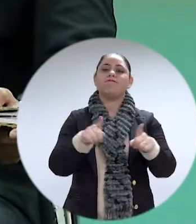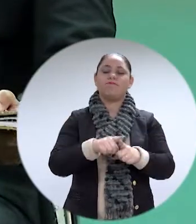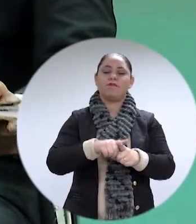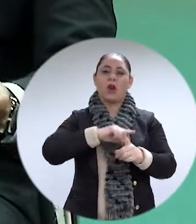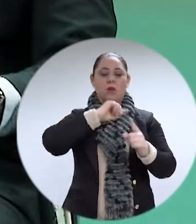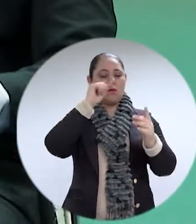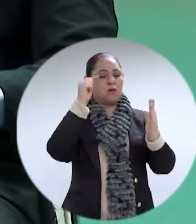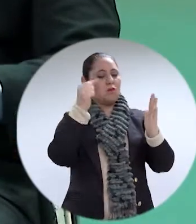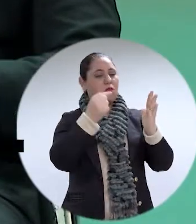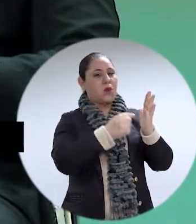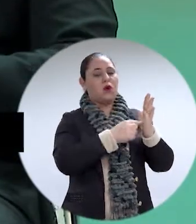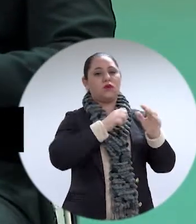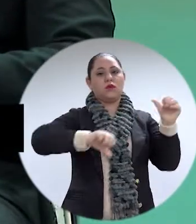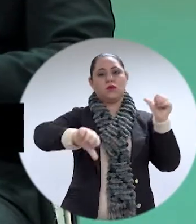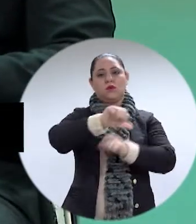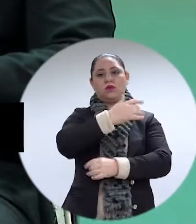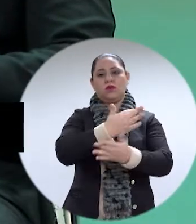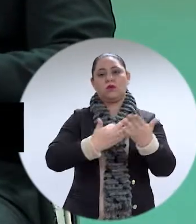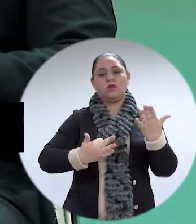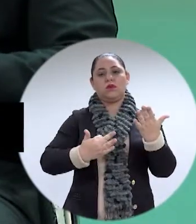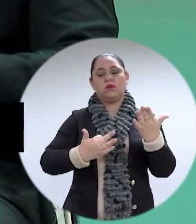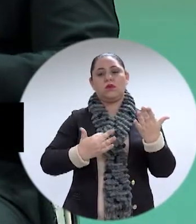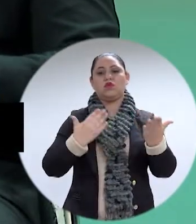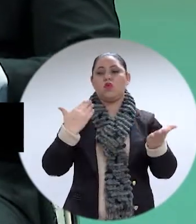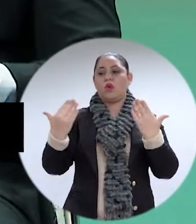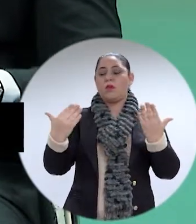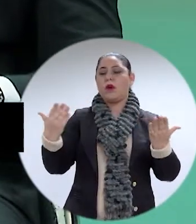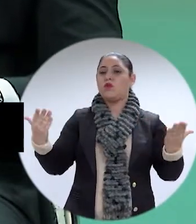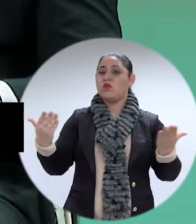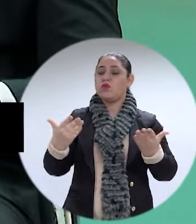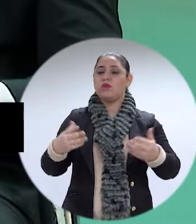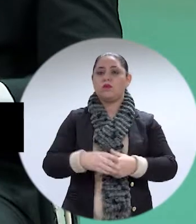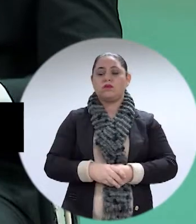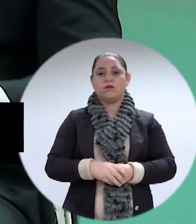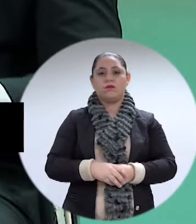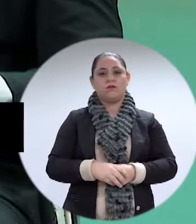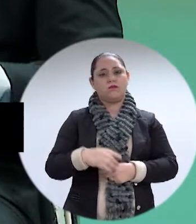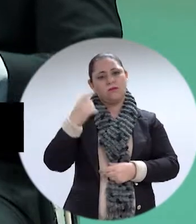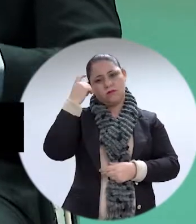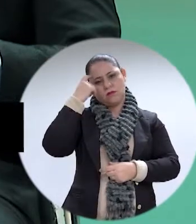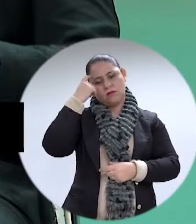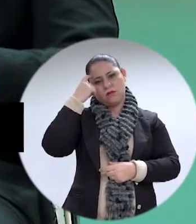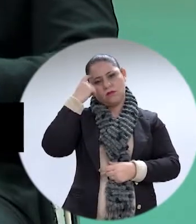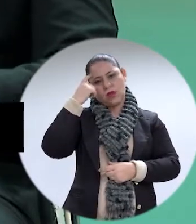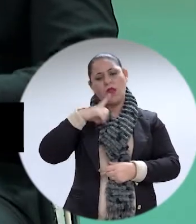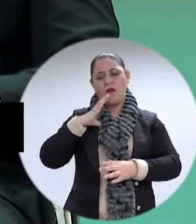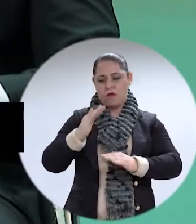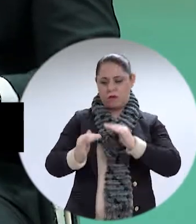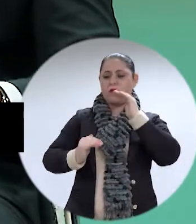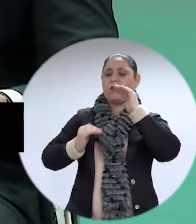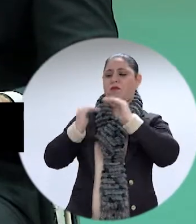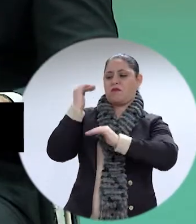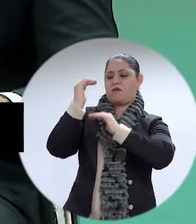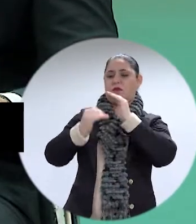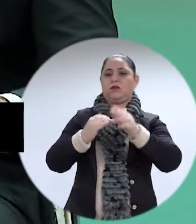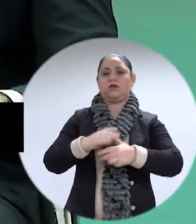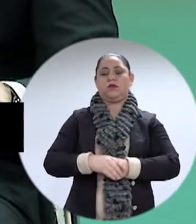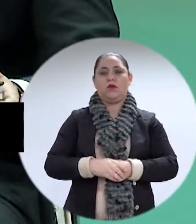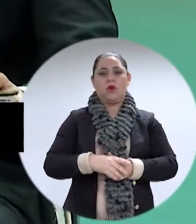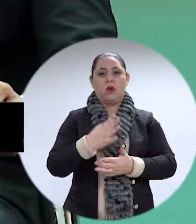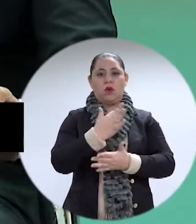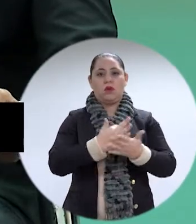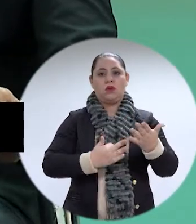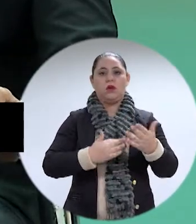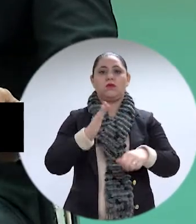inclusive, Radamés, é um dos pontos que mudou do texto anterior em relação ao atual. Na minha concepção, houve um avanço.